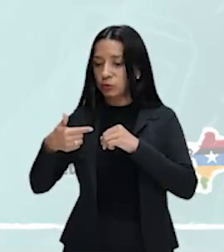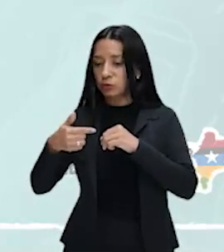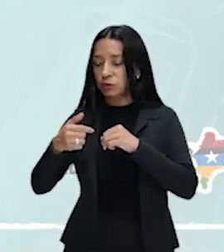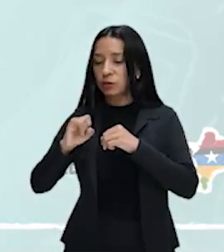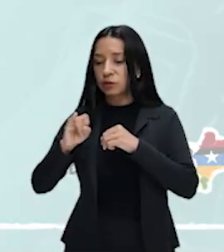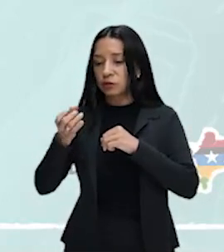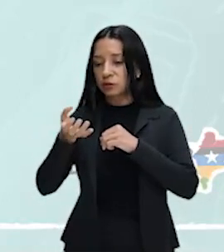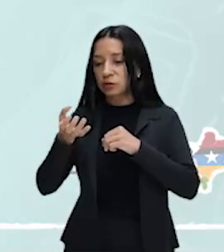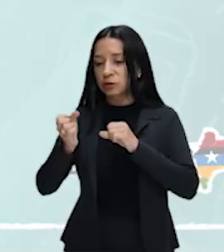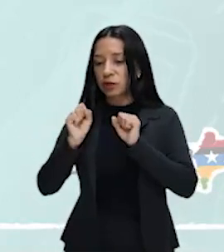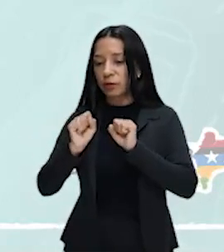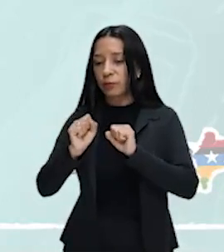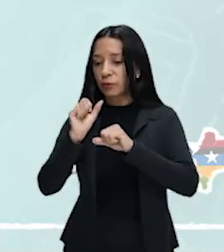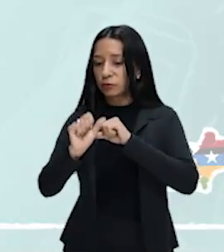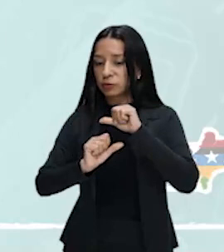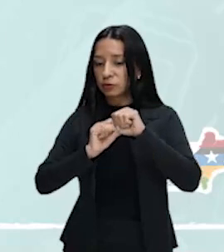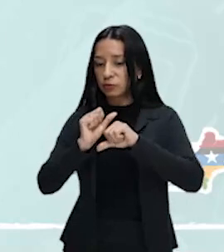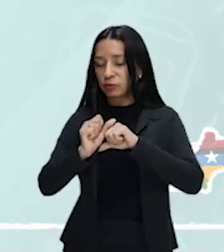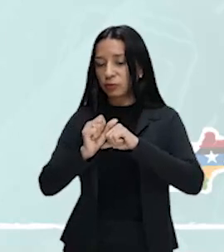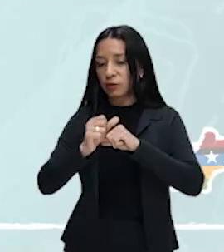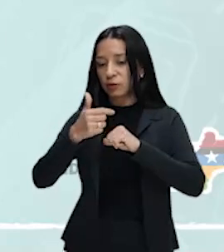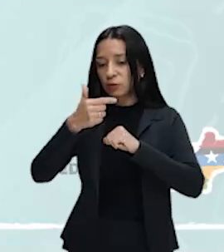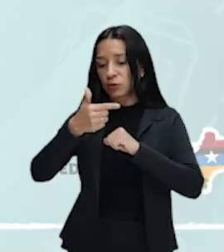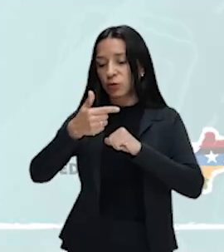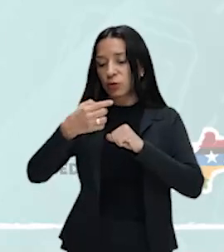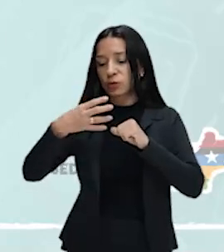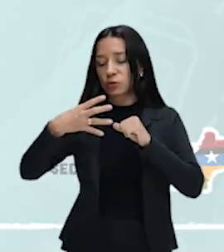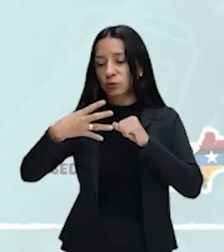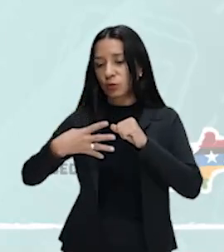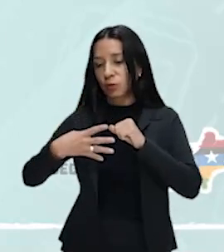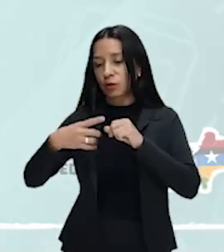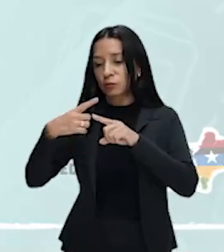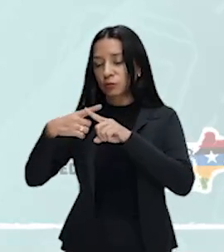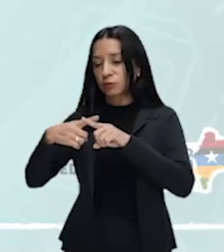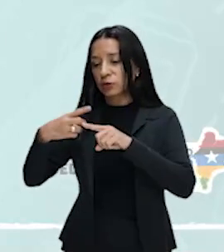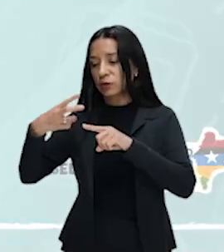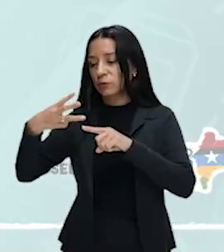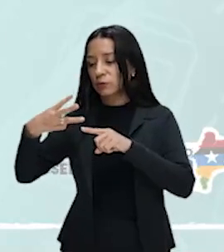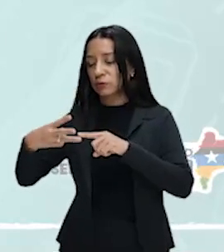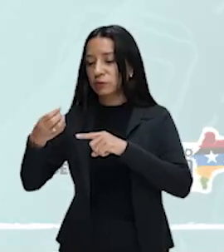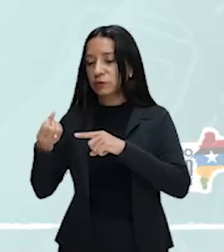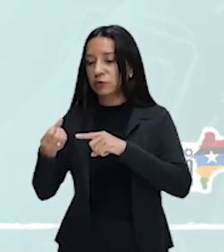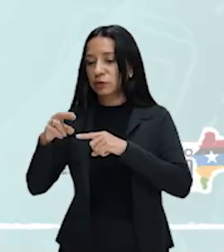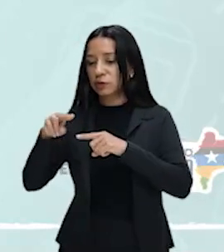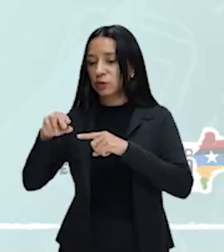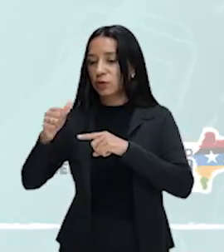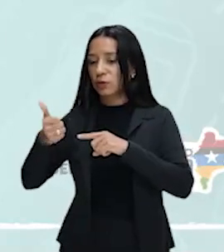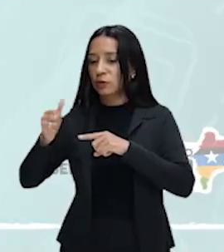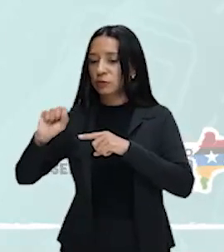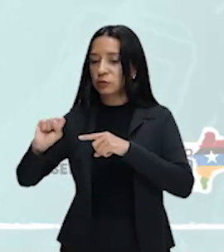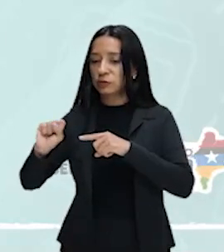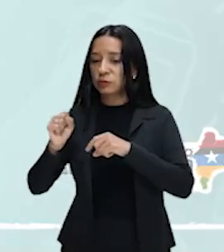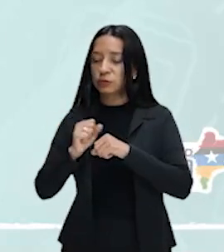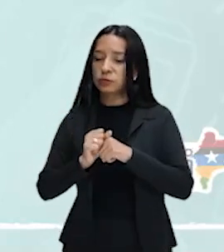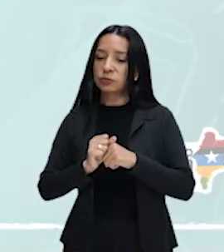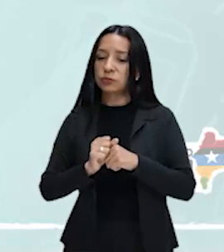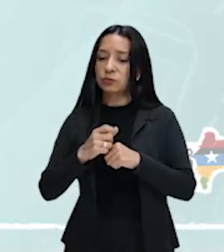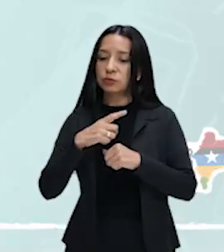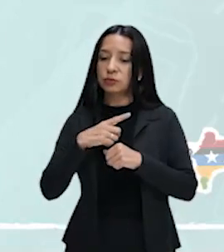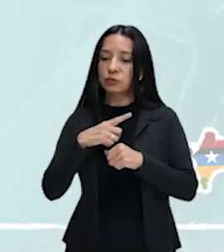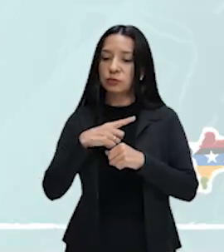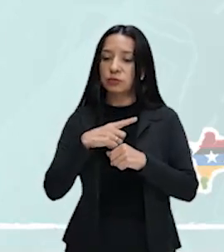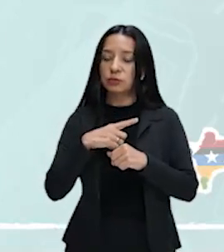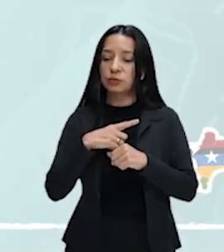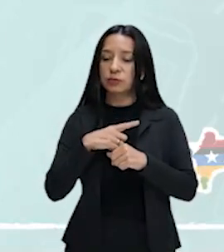pode pegar o 2/4, multiplicar por 36, vai dar igual a 18, né? Então, a gente vai ter